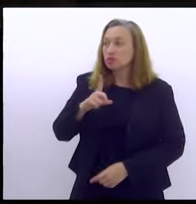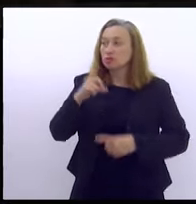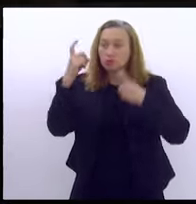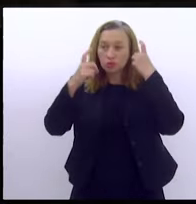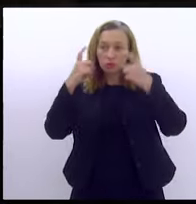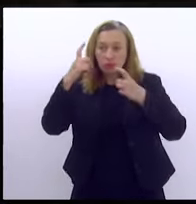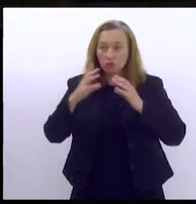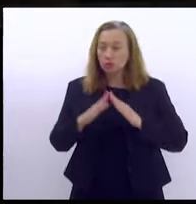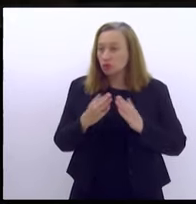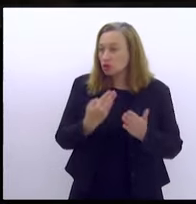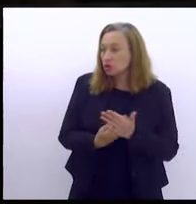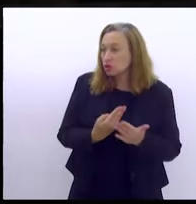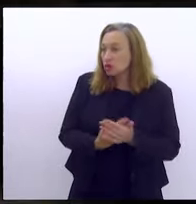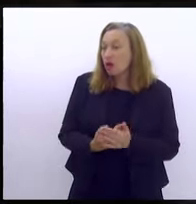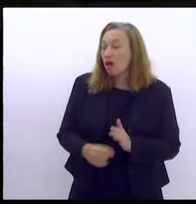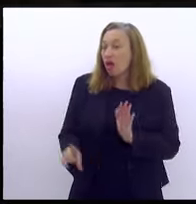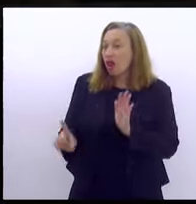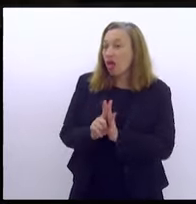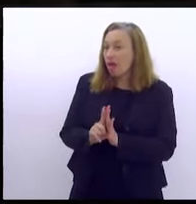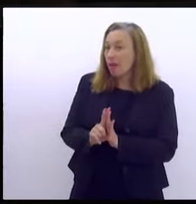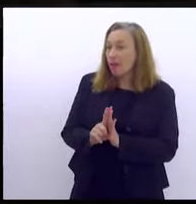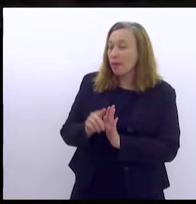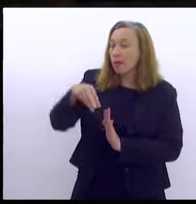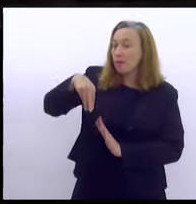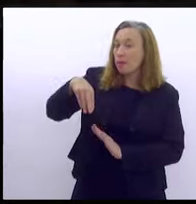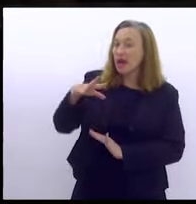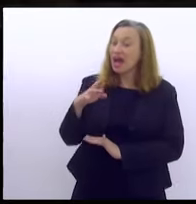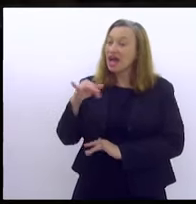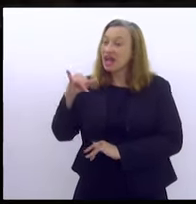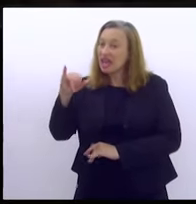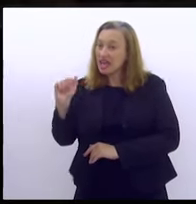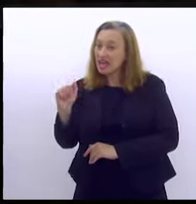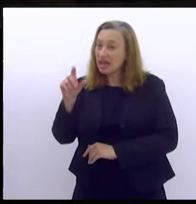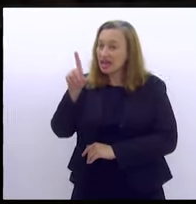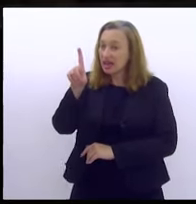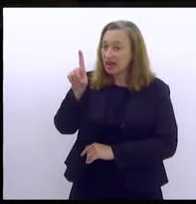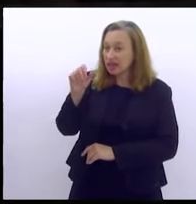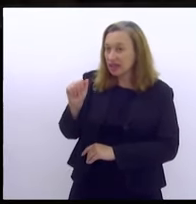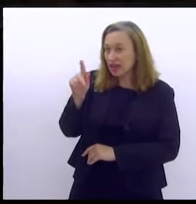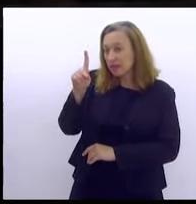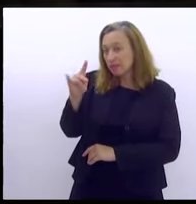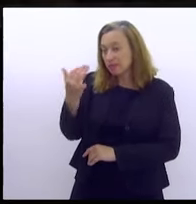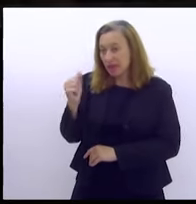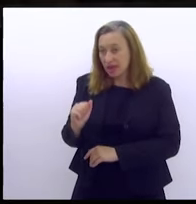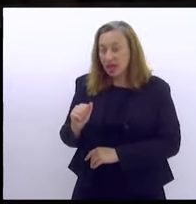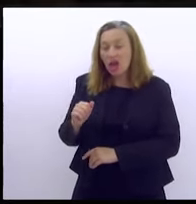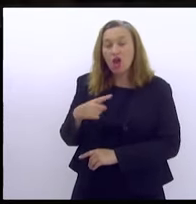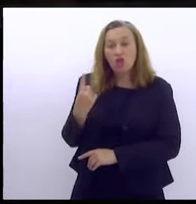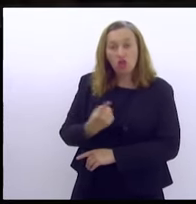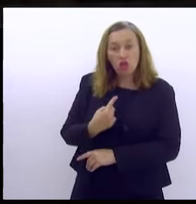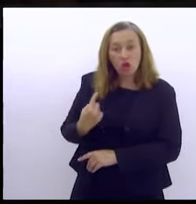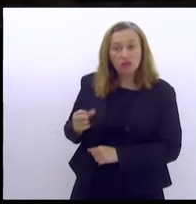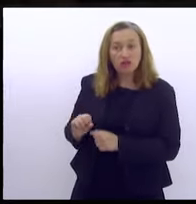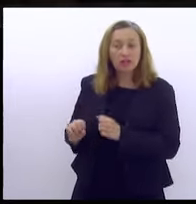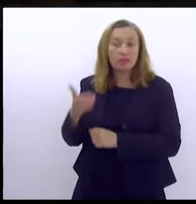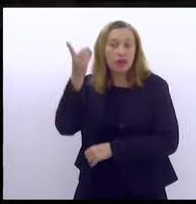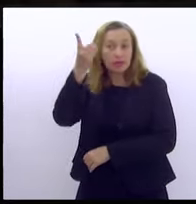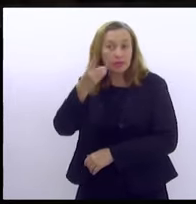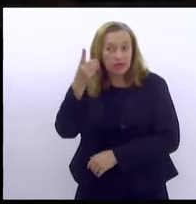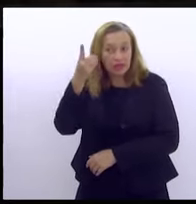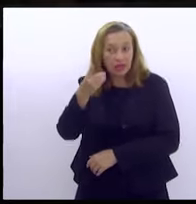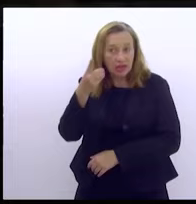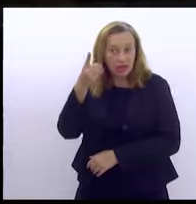escolas? A Lei Maria da Penha. Nós fizemos, deputada Dani Monteiro, uma